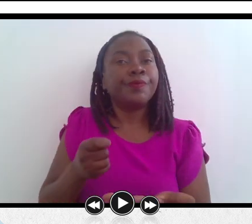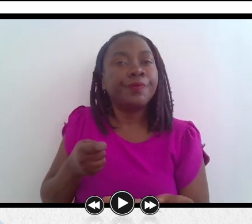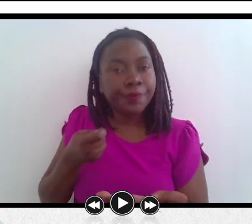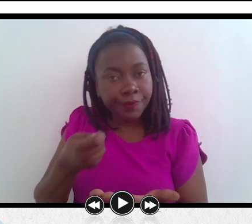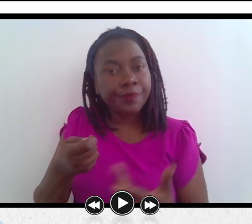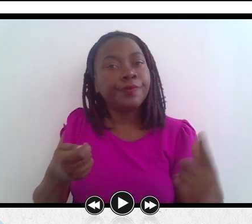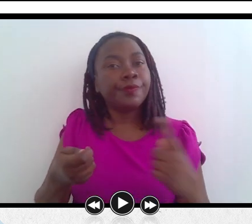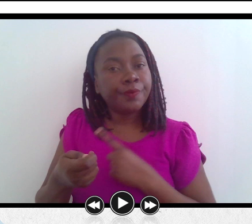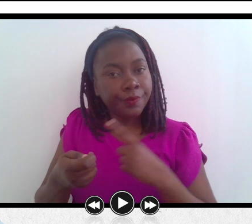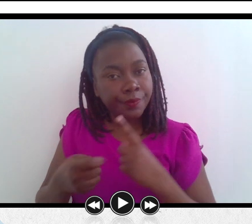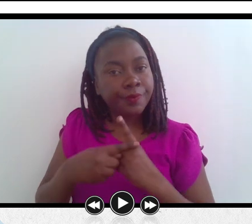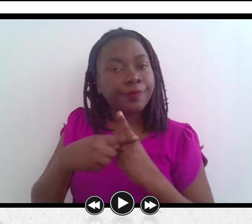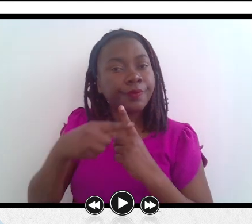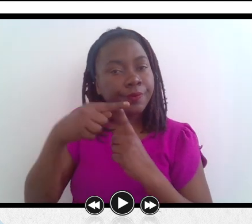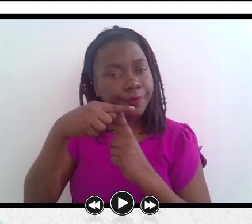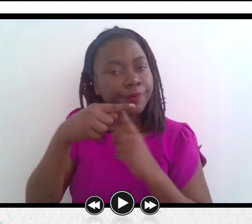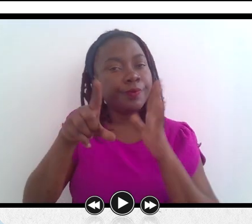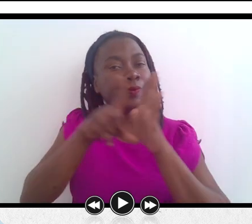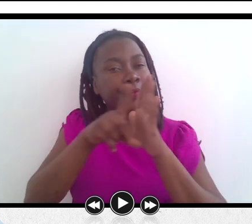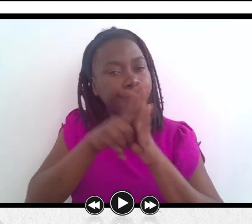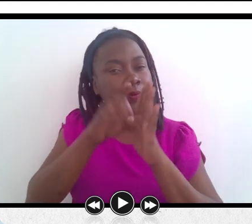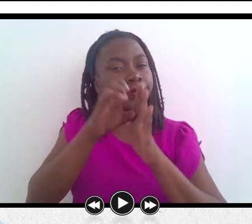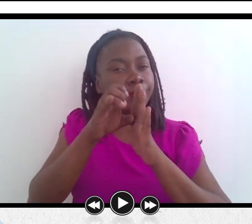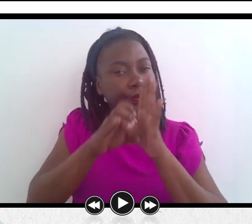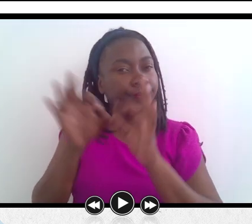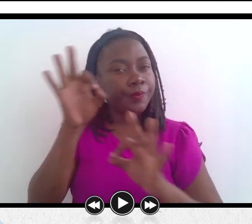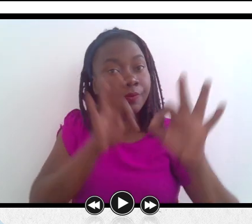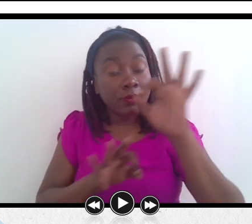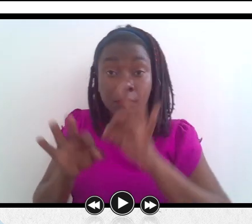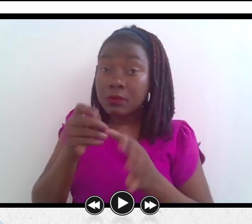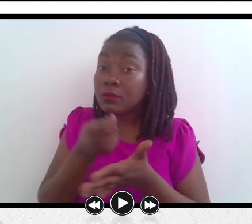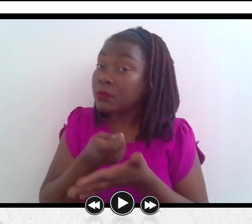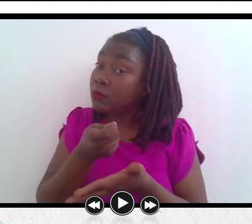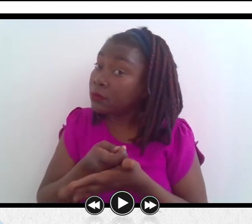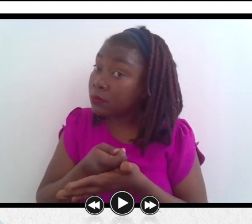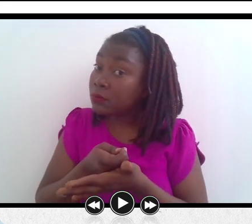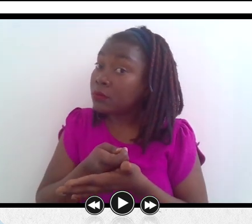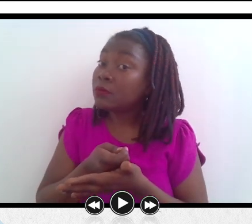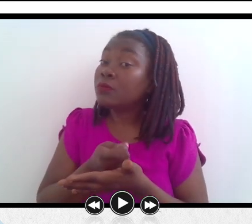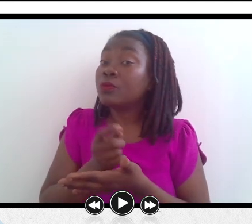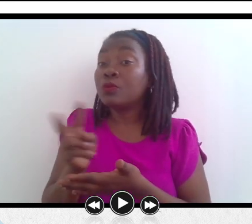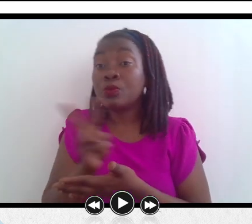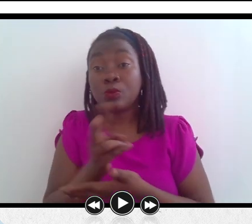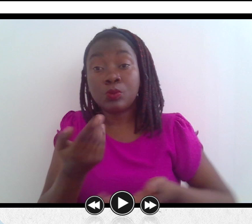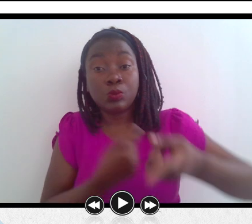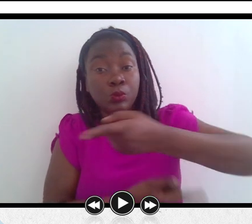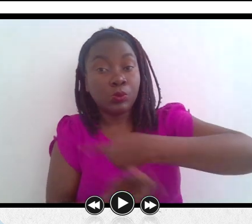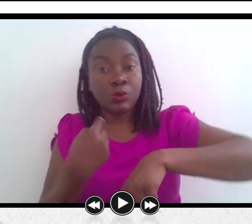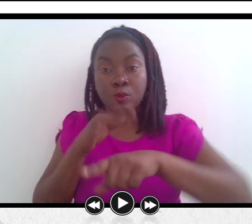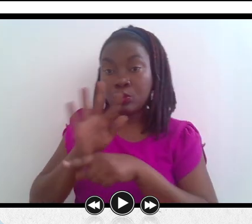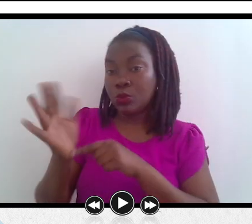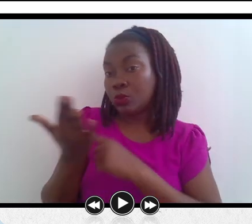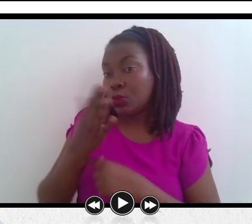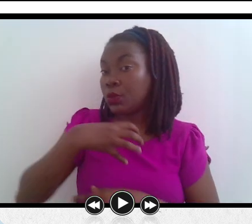Eles têm um nível de constituição, um nível de elaboração, até para que se possa um complementar o outro e